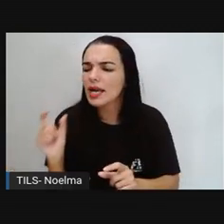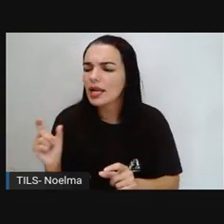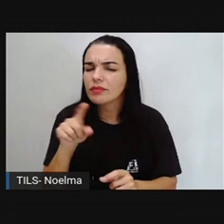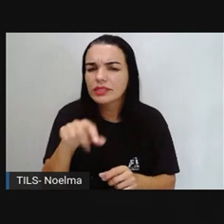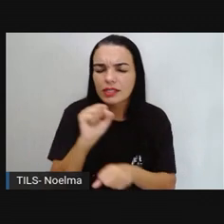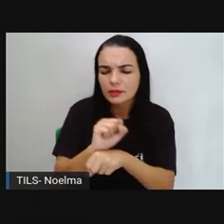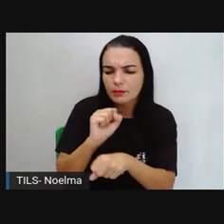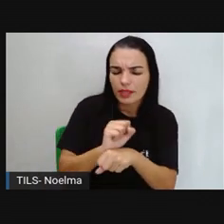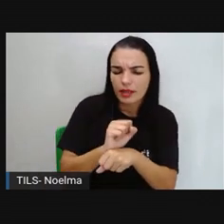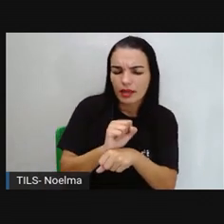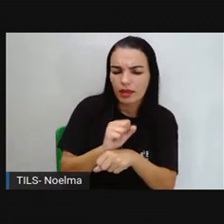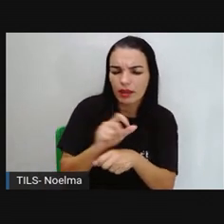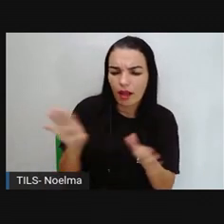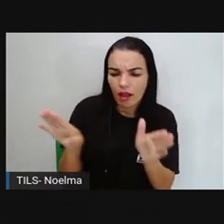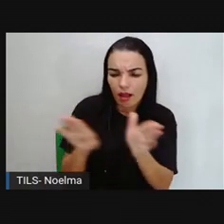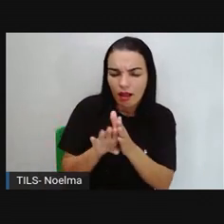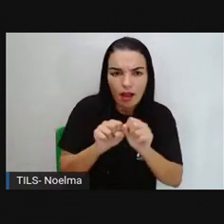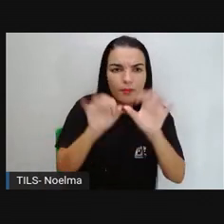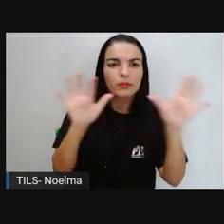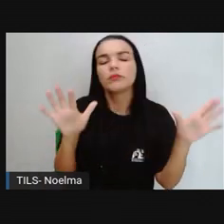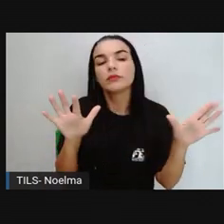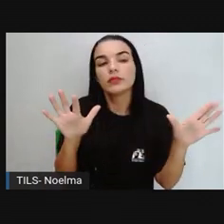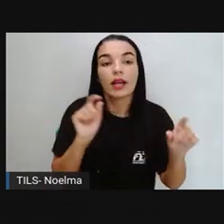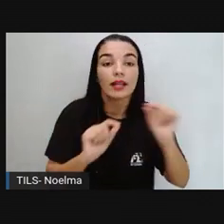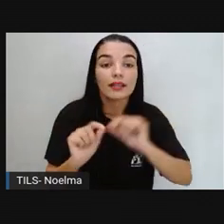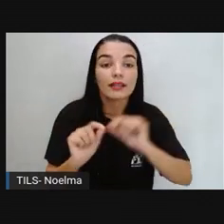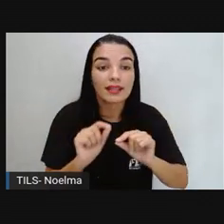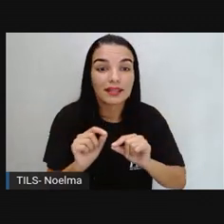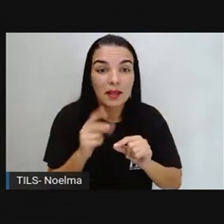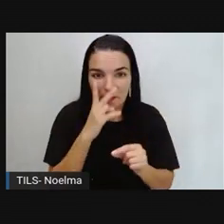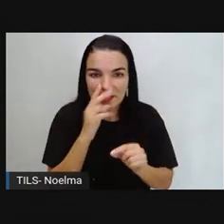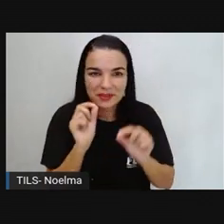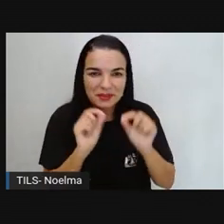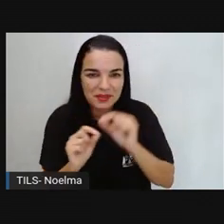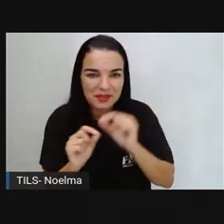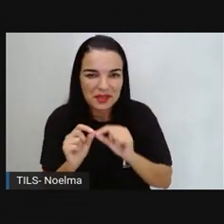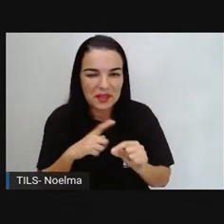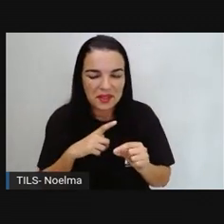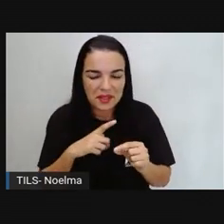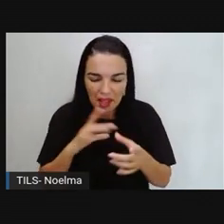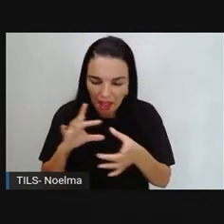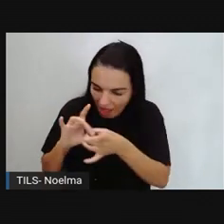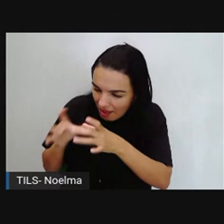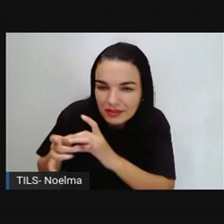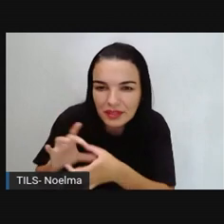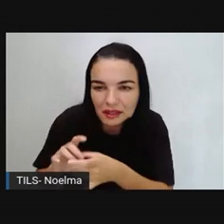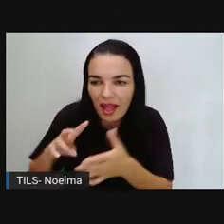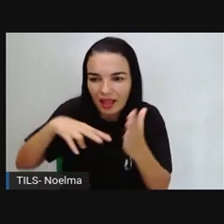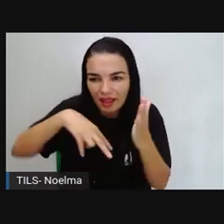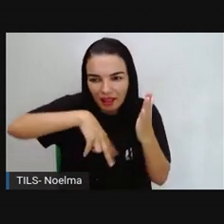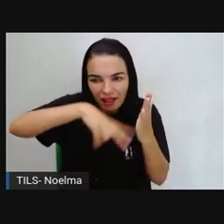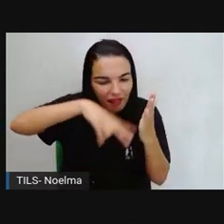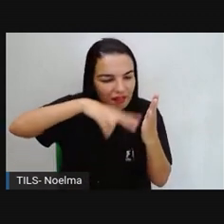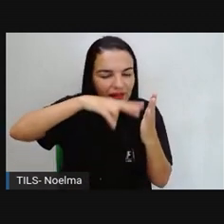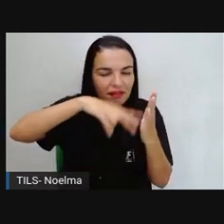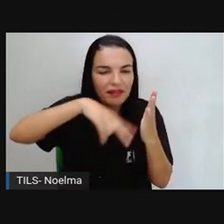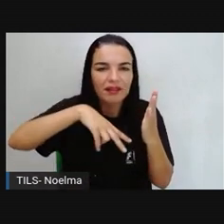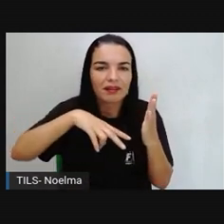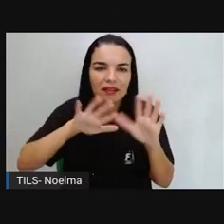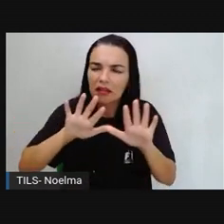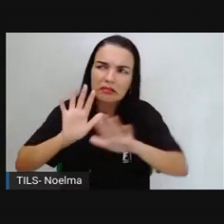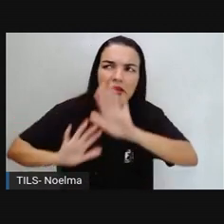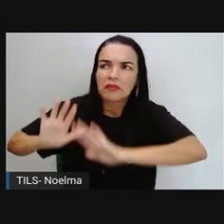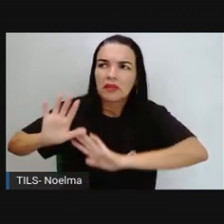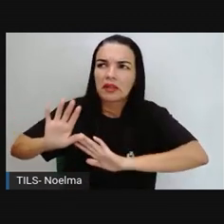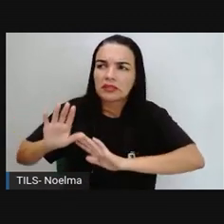poesia? Provavelmente vai aparecer alguma coisa relacionada a ler. Talvez livro. Como